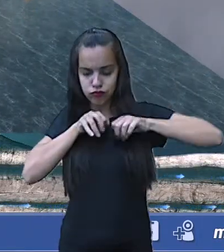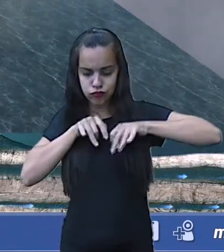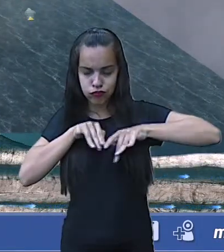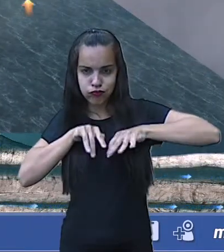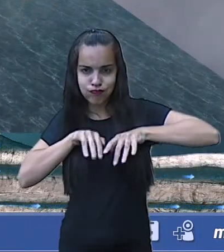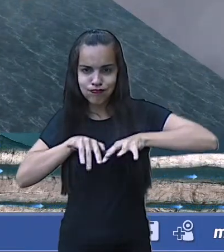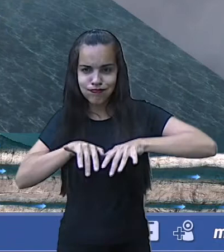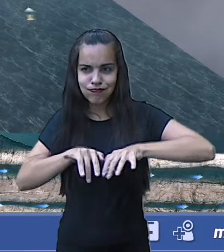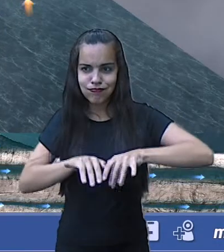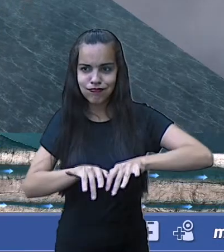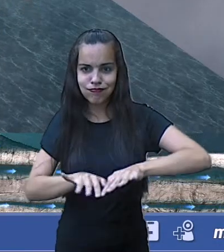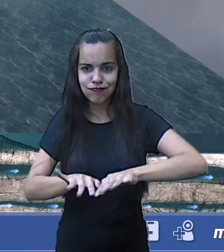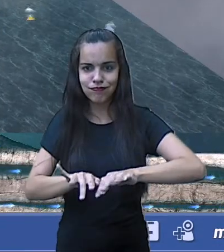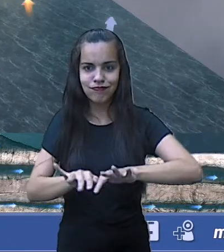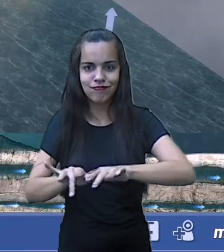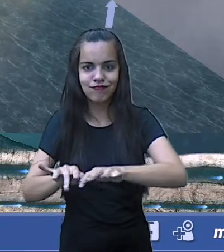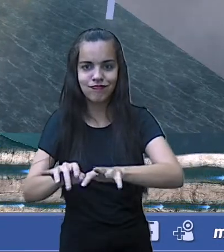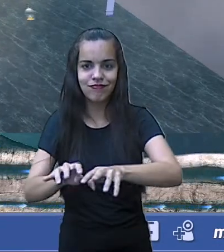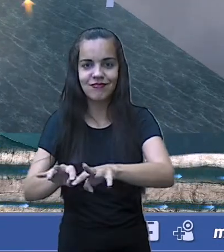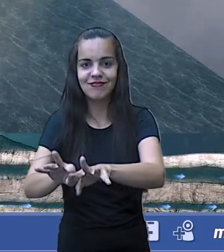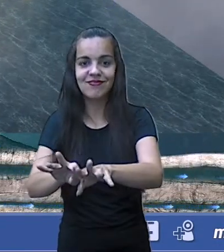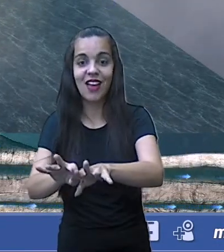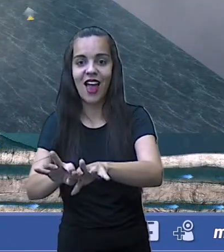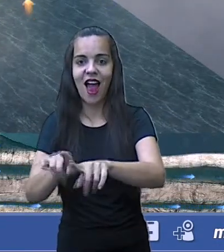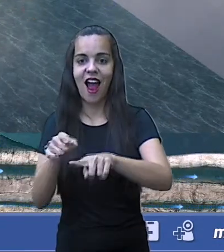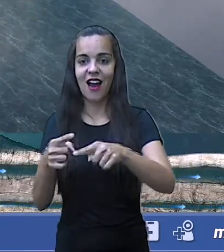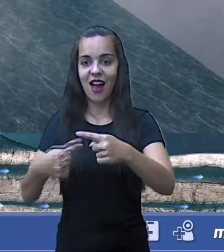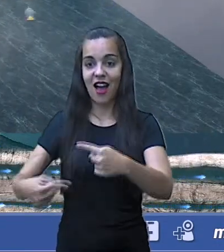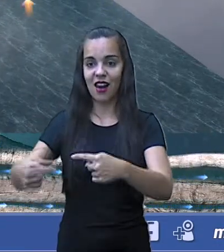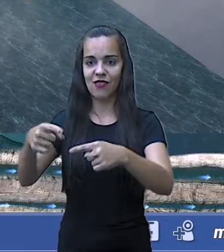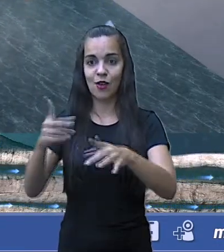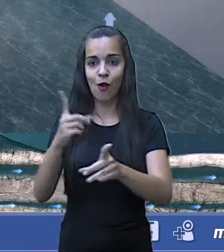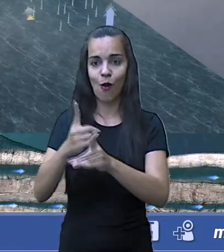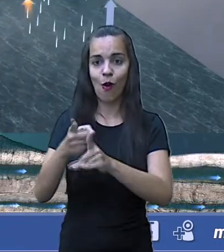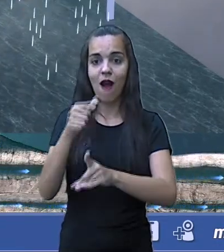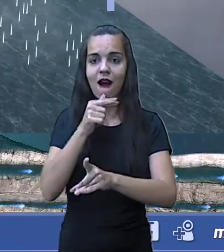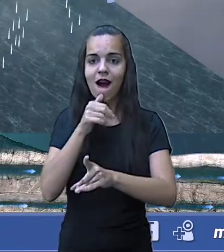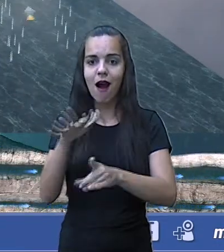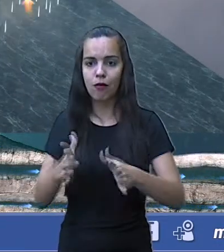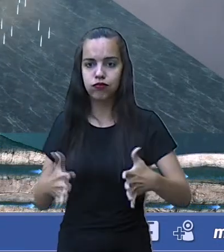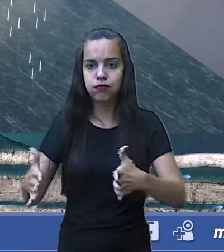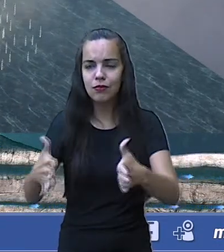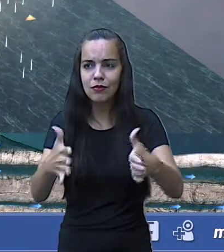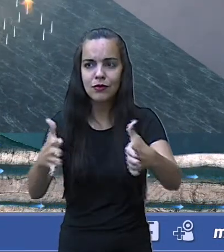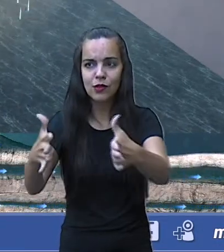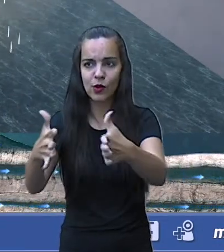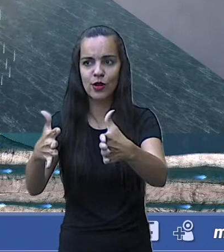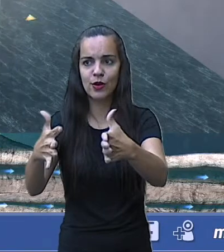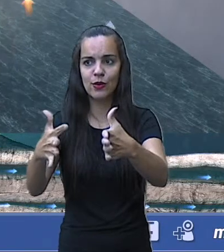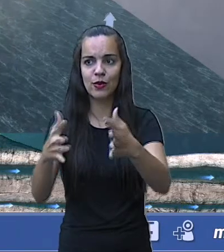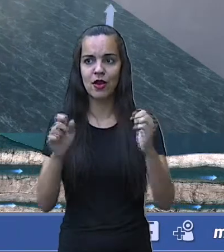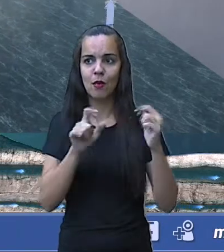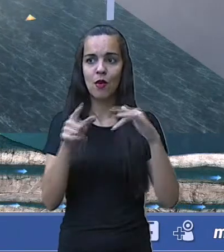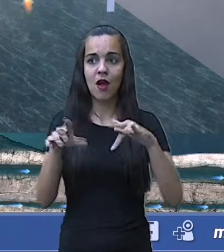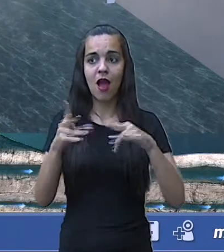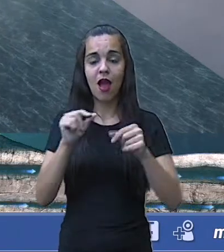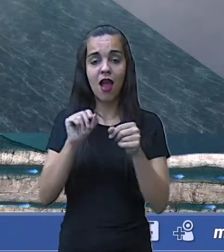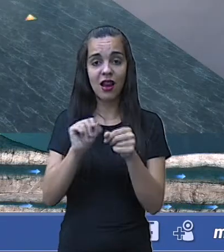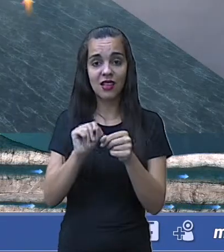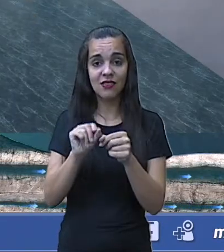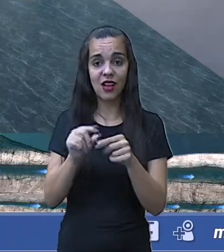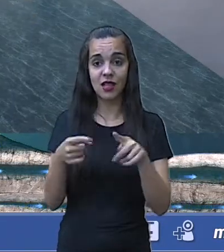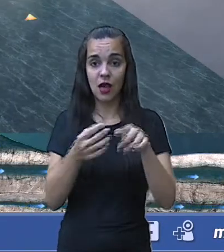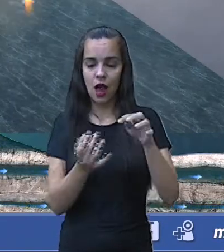essas setinhas azuis, mostra o momento em que as águas dos rios, elas